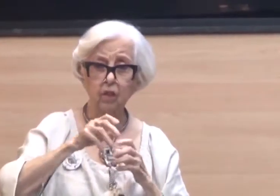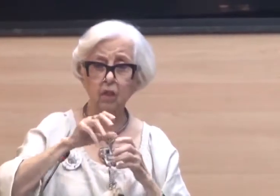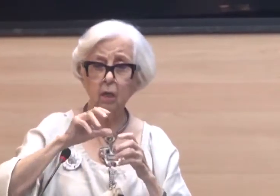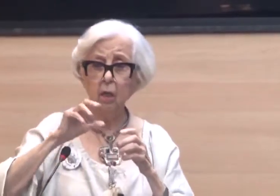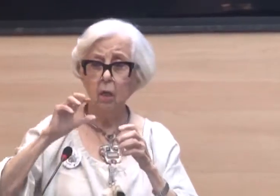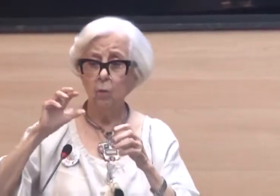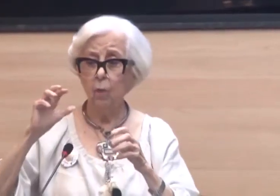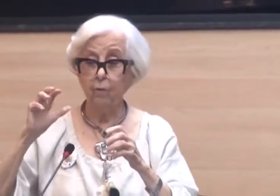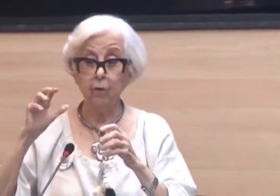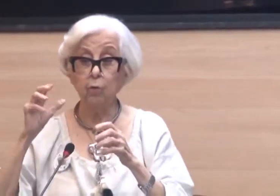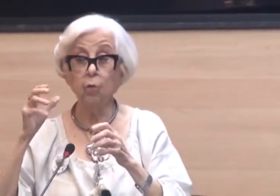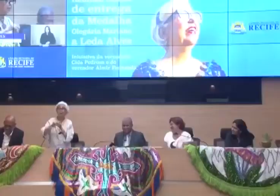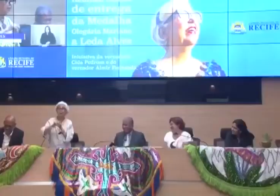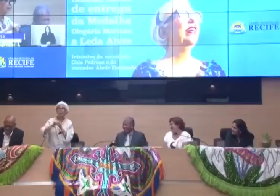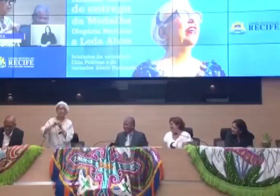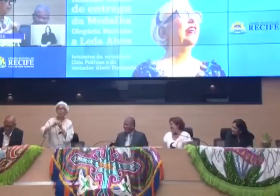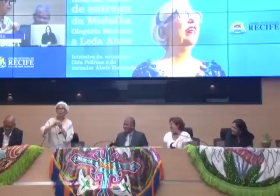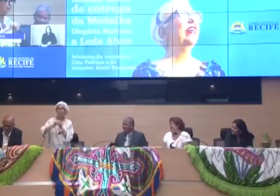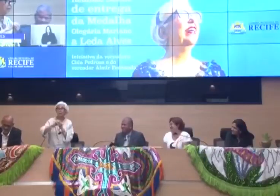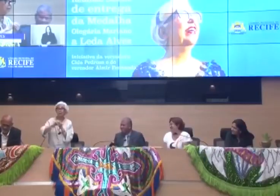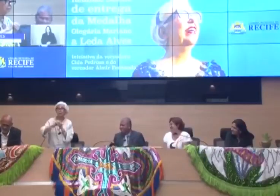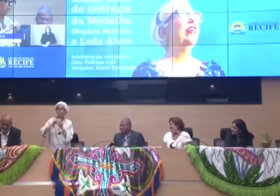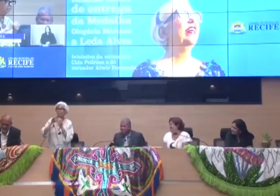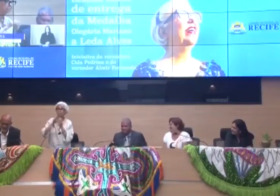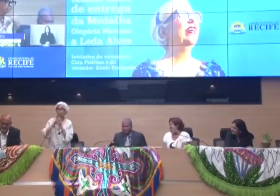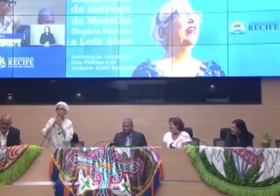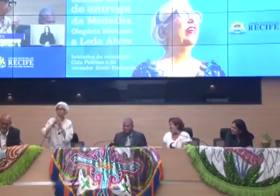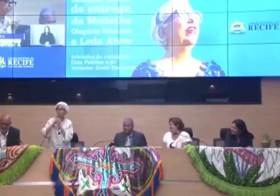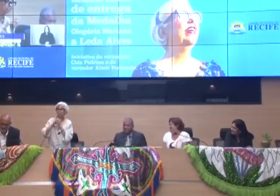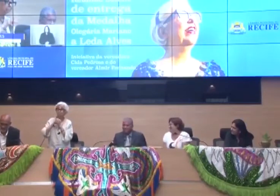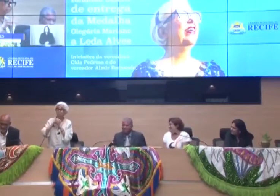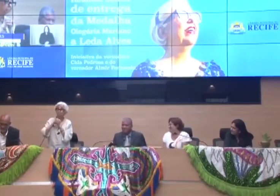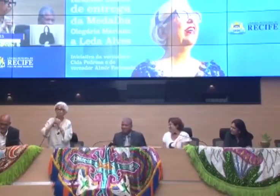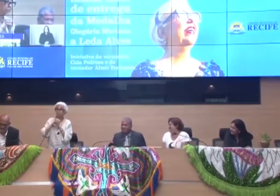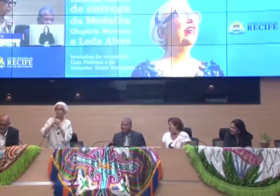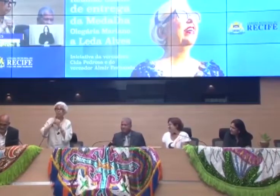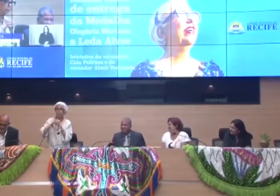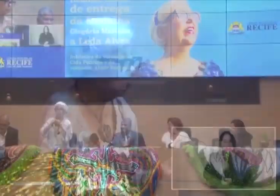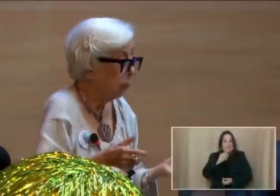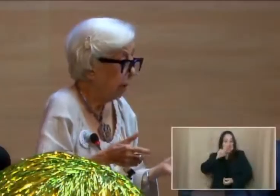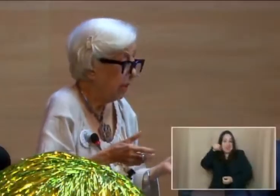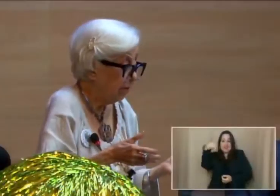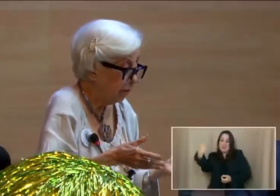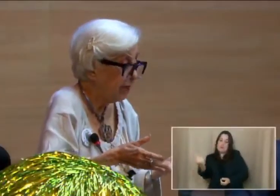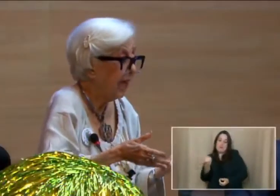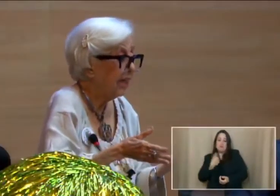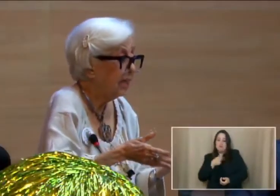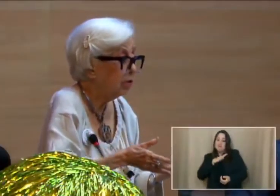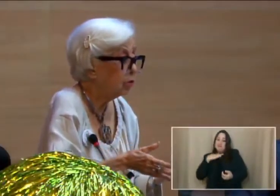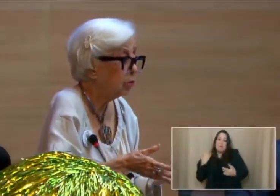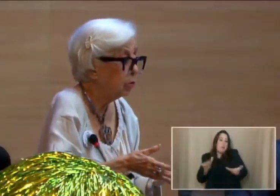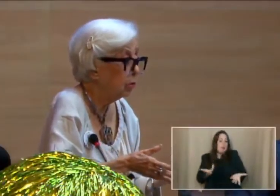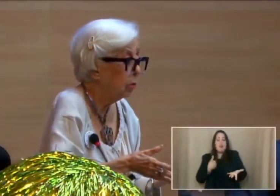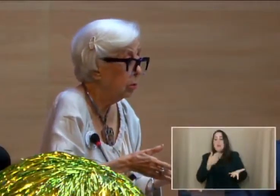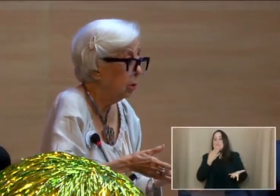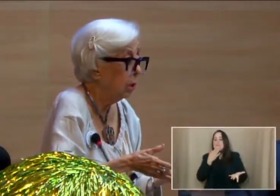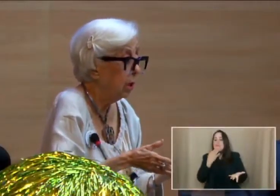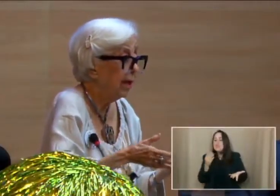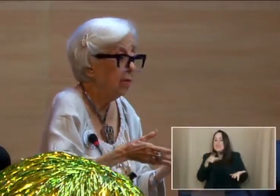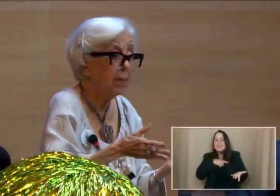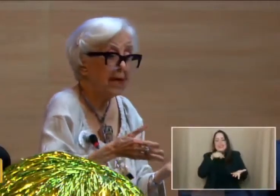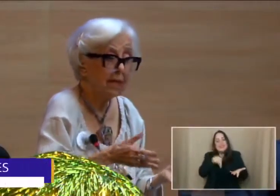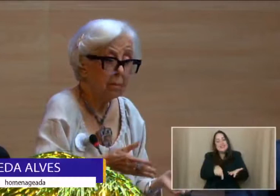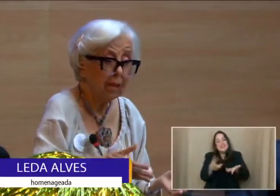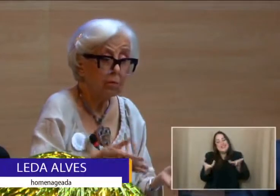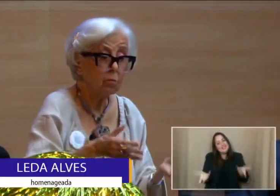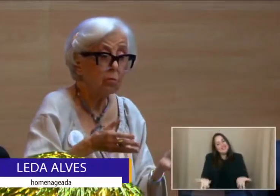parte dos 90 anos de idade em defesa da cultura e da liberdade de expressão. A minha vida é isto.